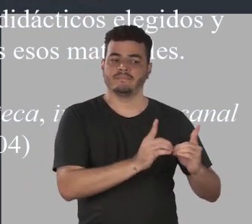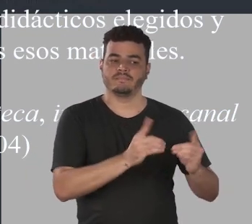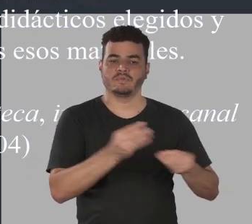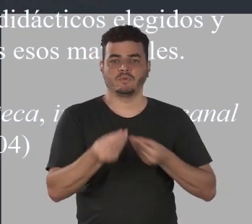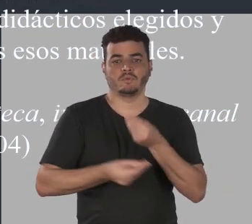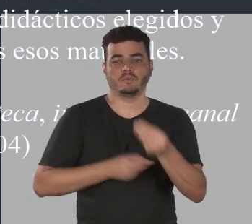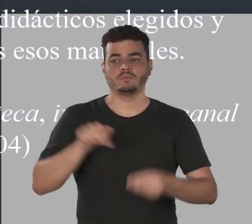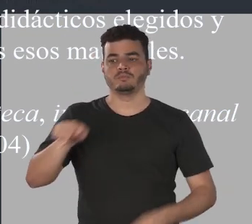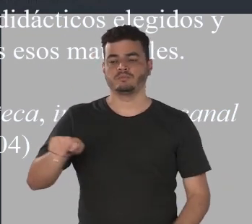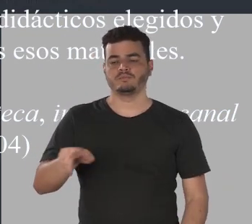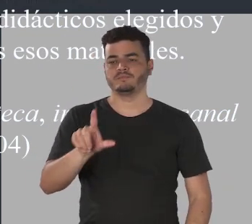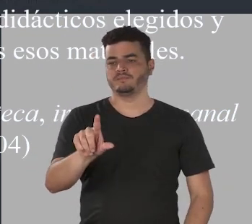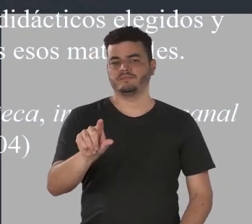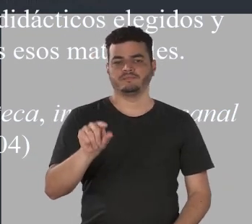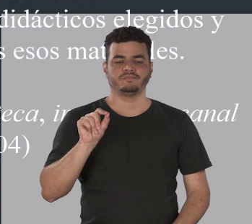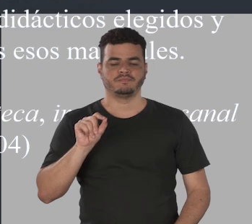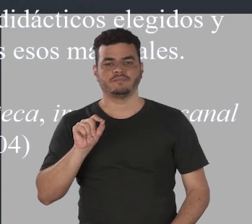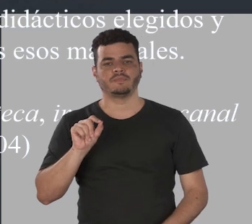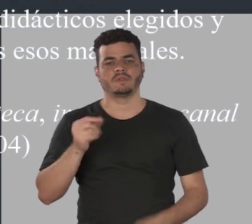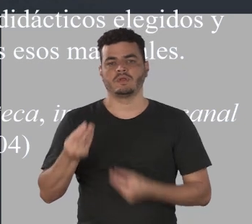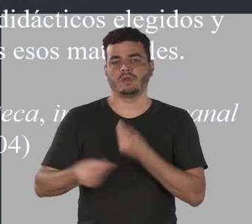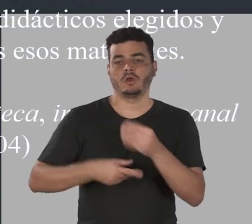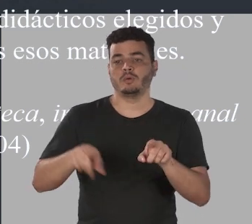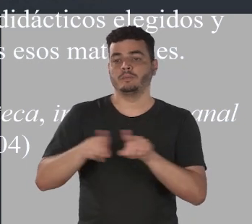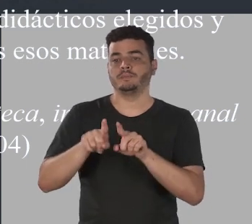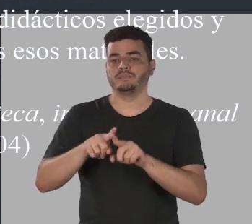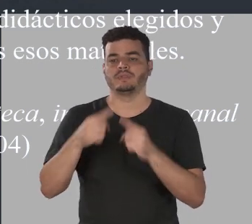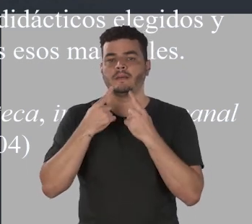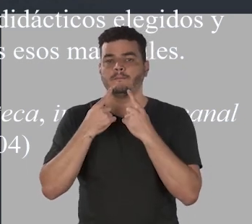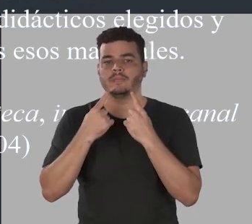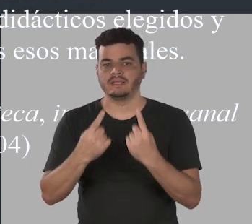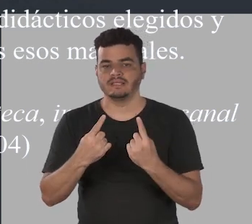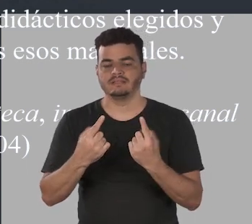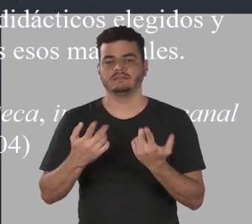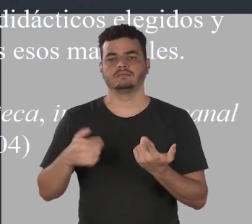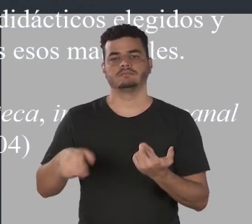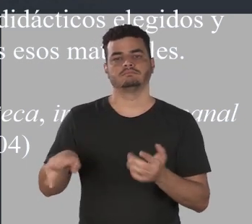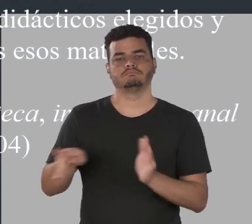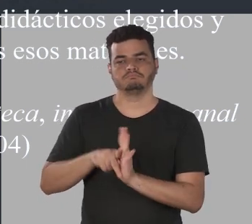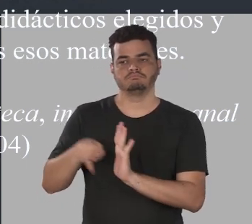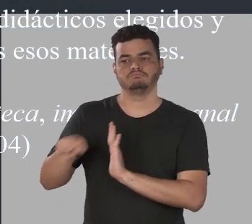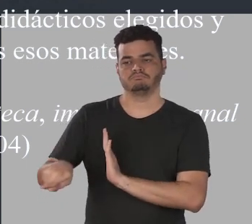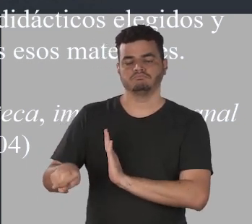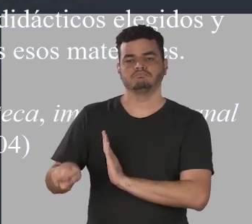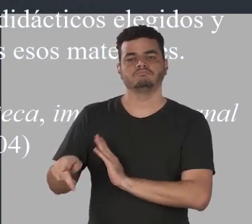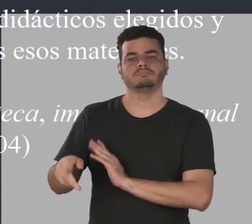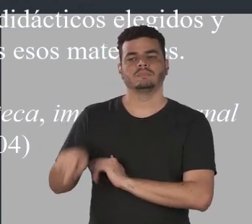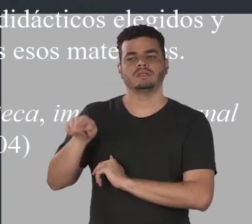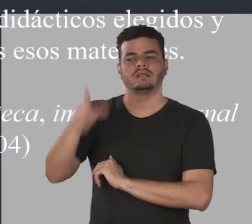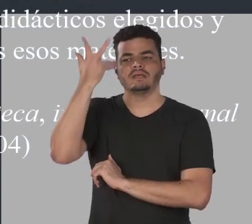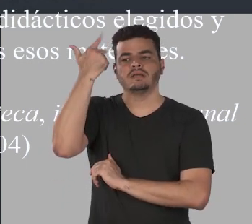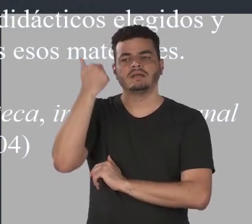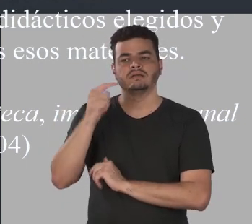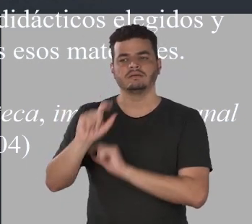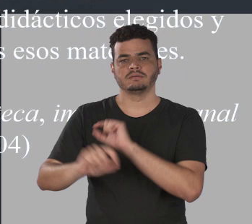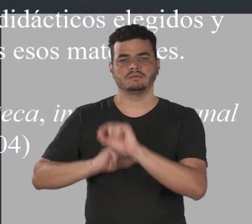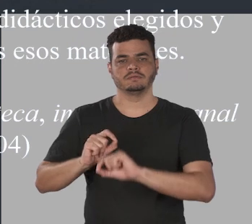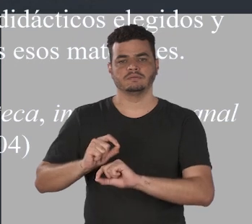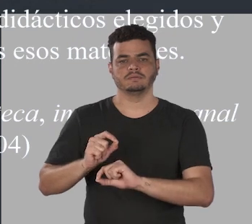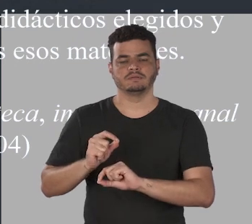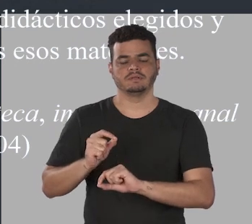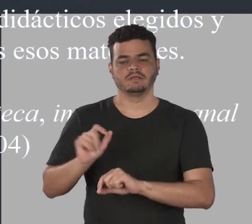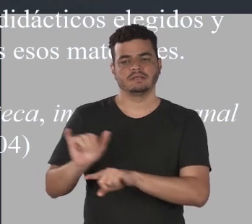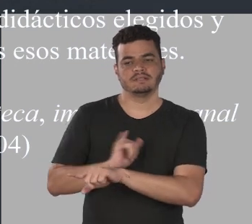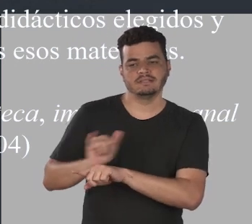recursos didáticos, tem que estar a seleção e a crítica do professor, para daí justamente